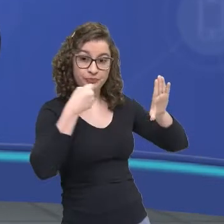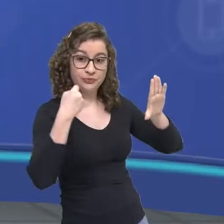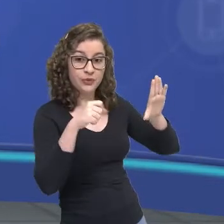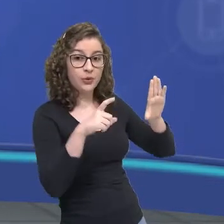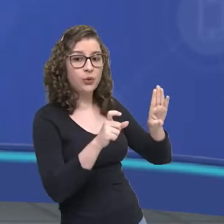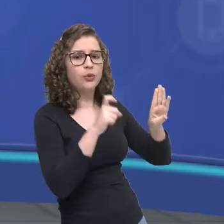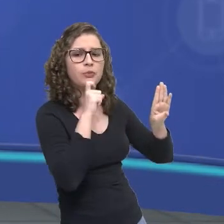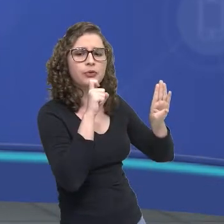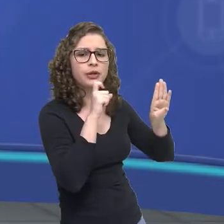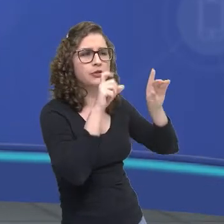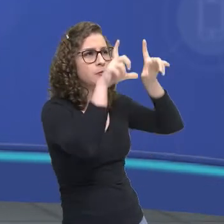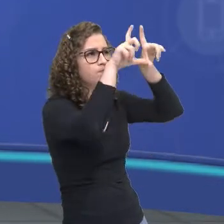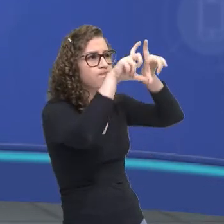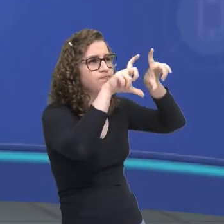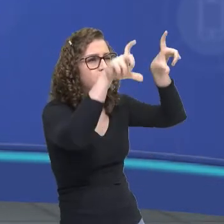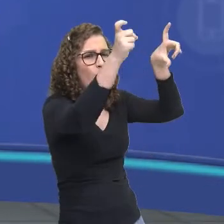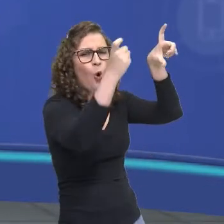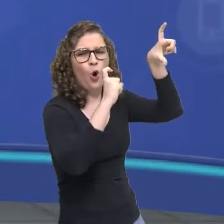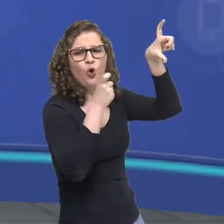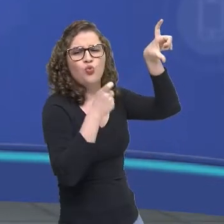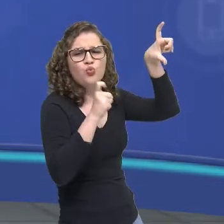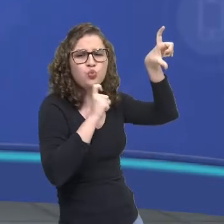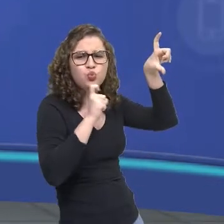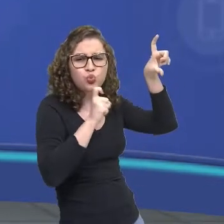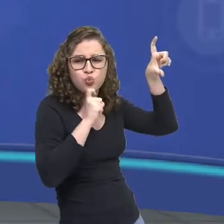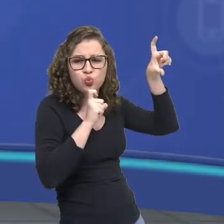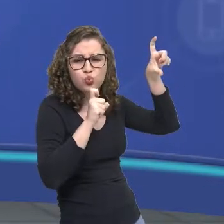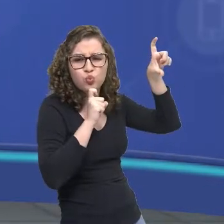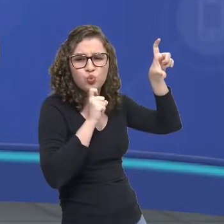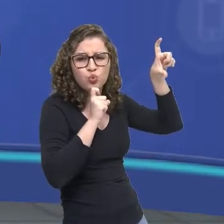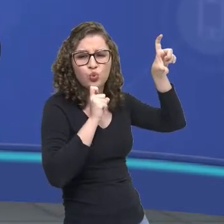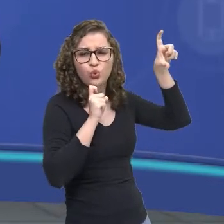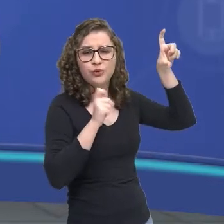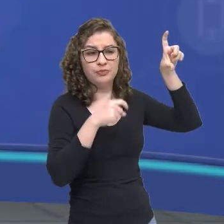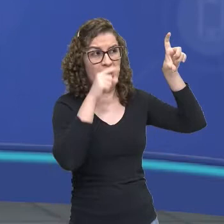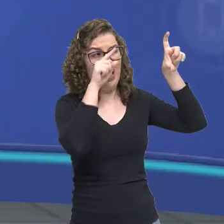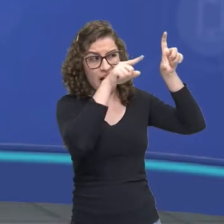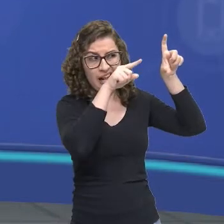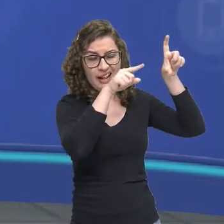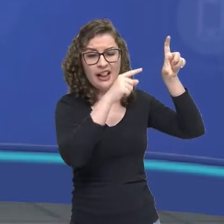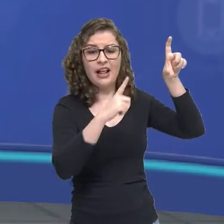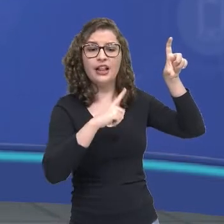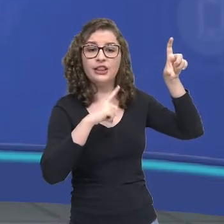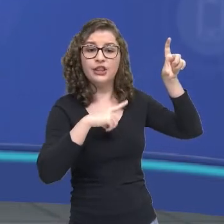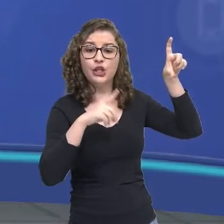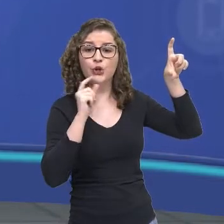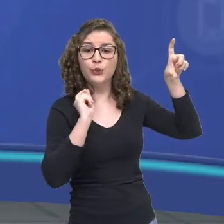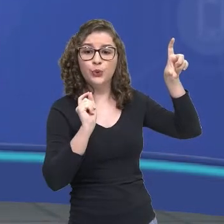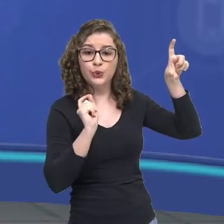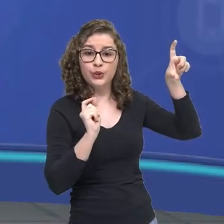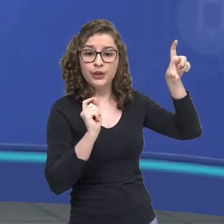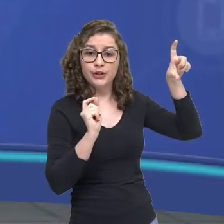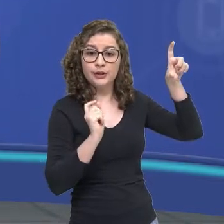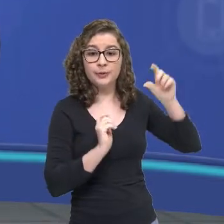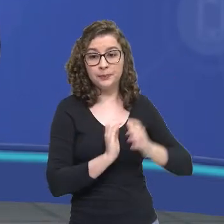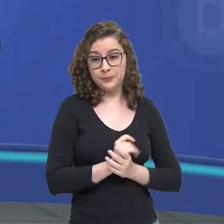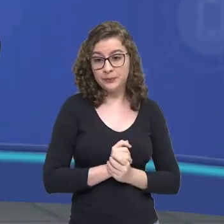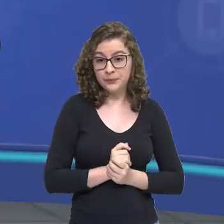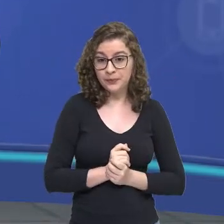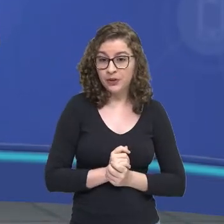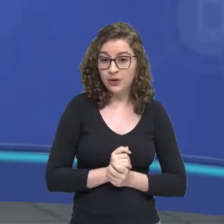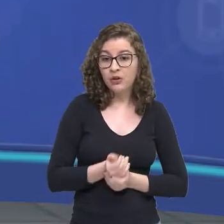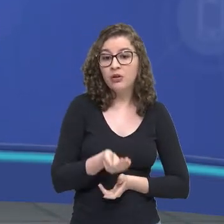ou congelador, né? E nele a gente vai poder colocar, né,